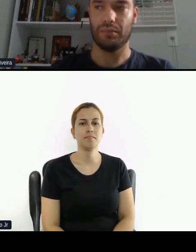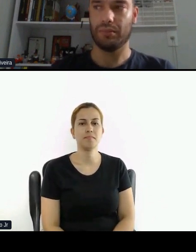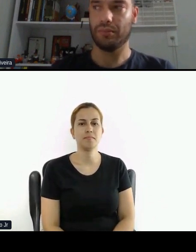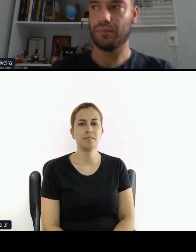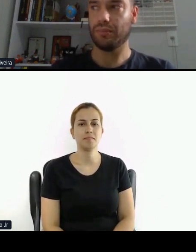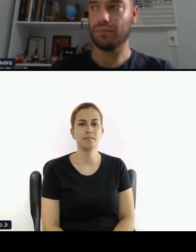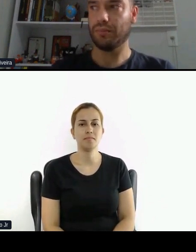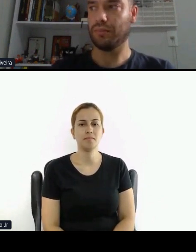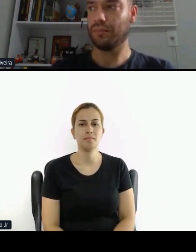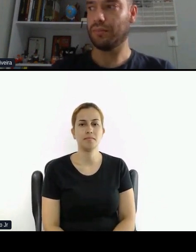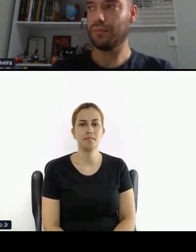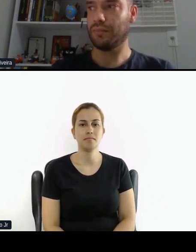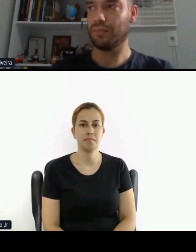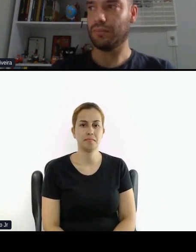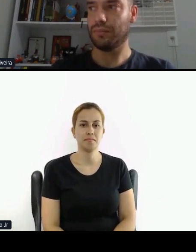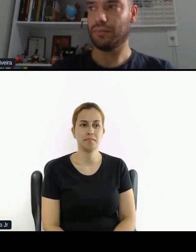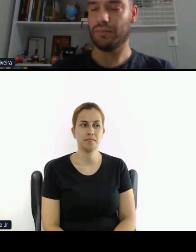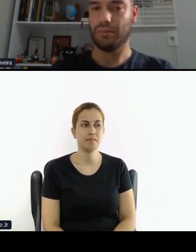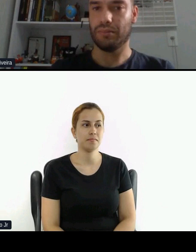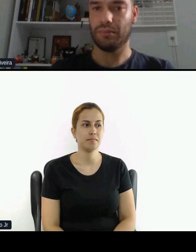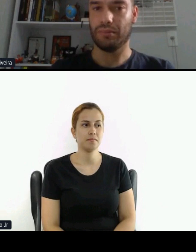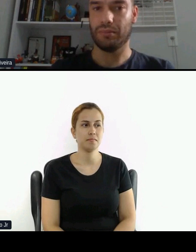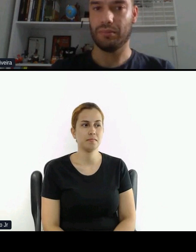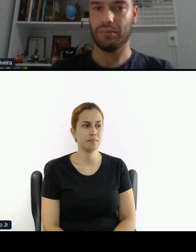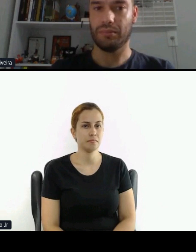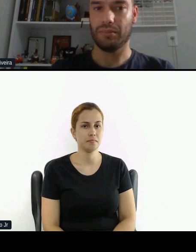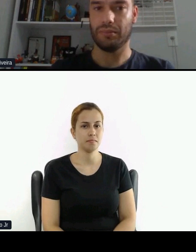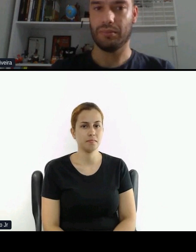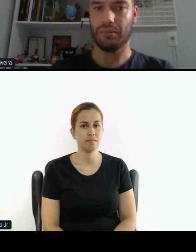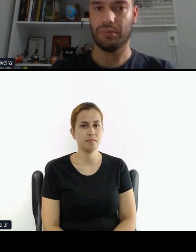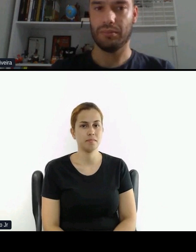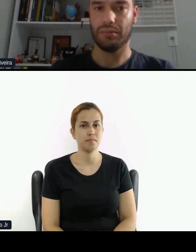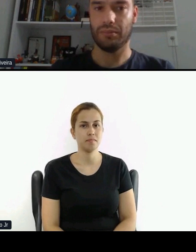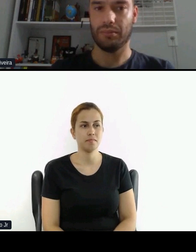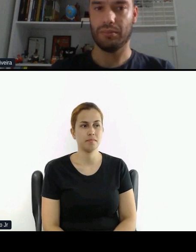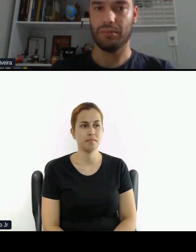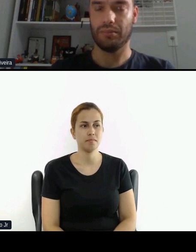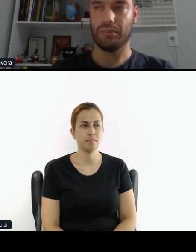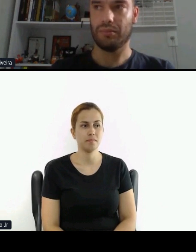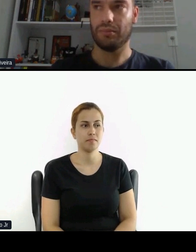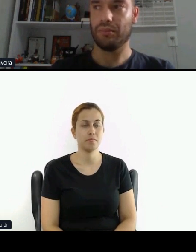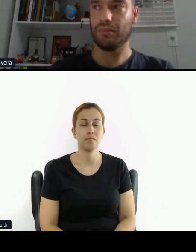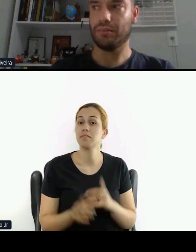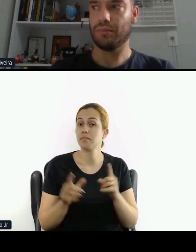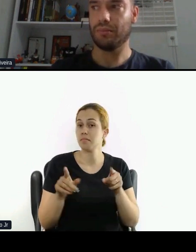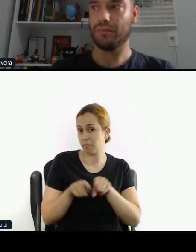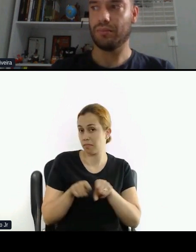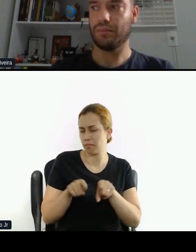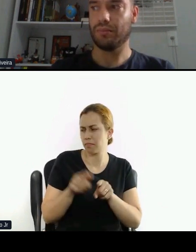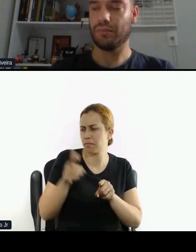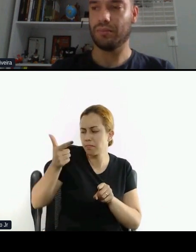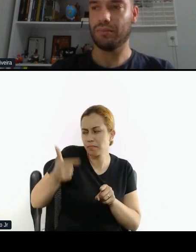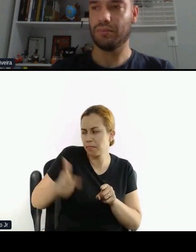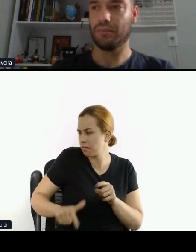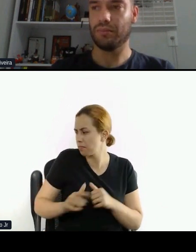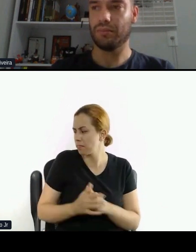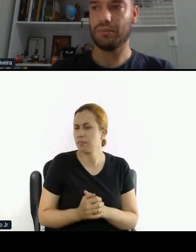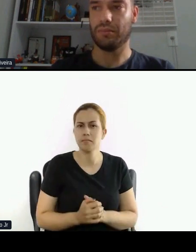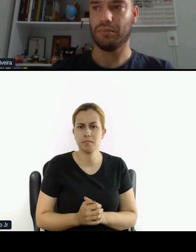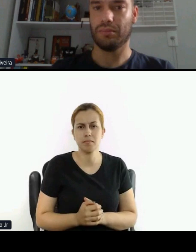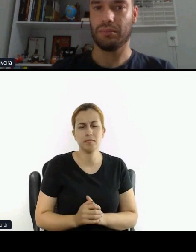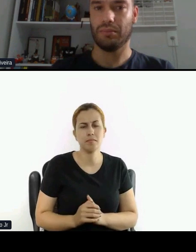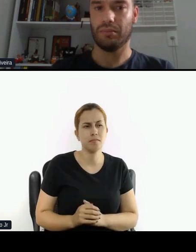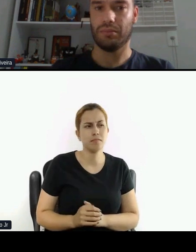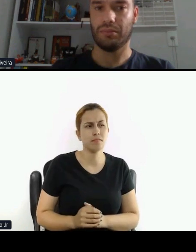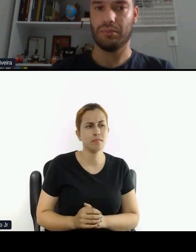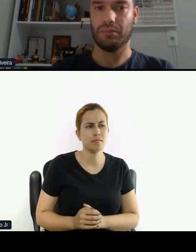Eu tenho, eu diria assim, que a gente, desculpa a